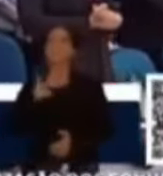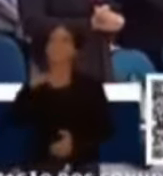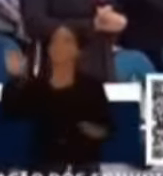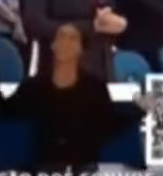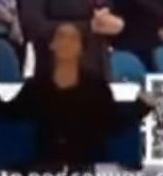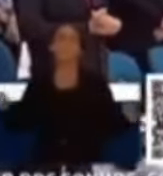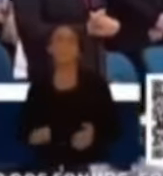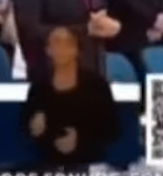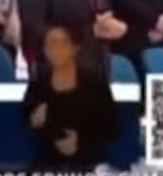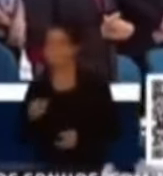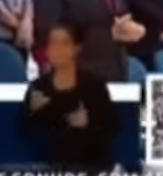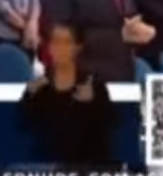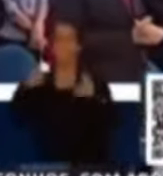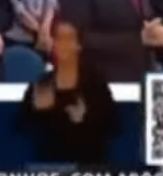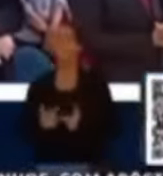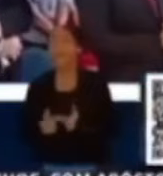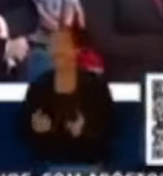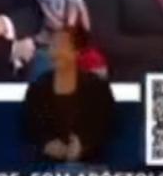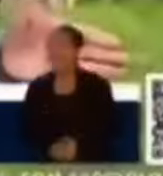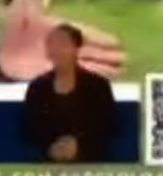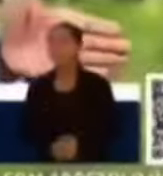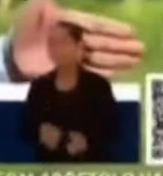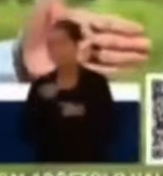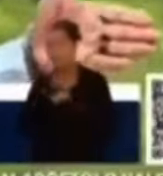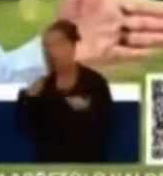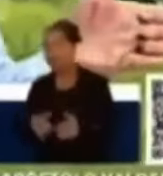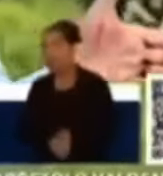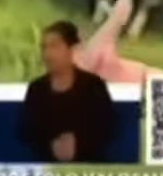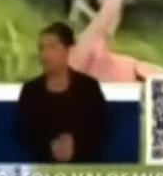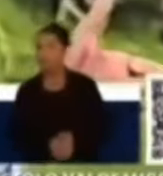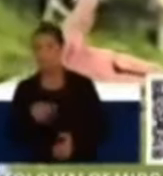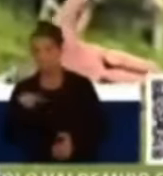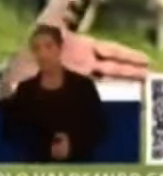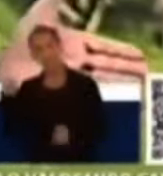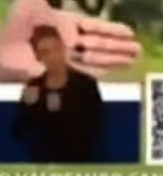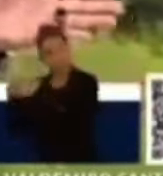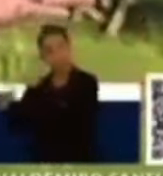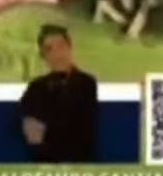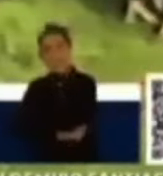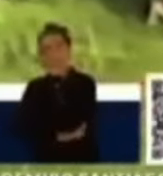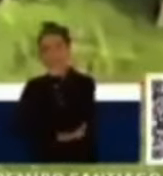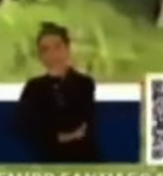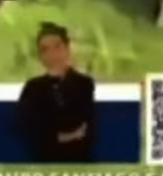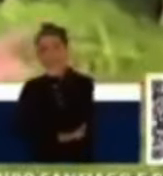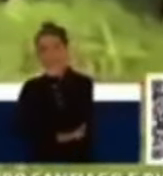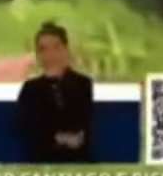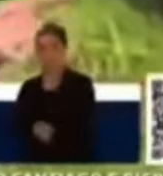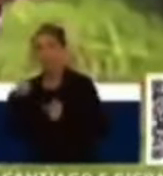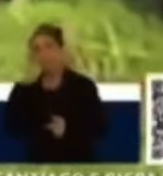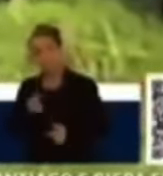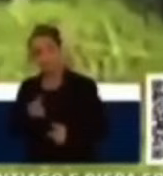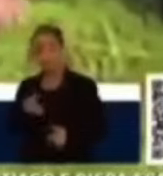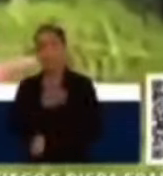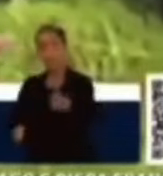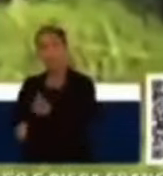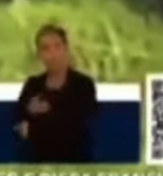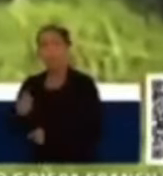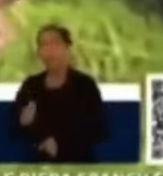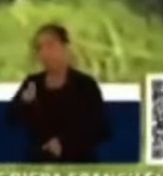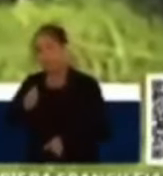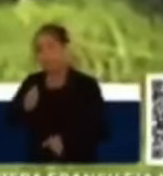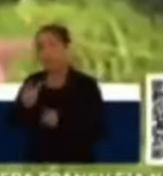Por quê? Porque é avisado. Vai atrás. O sujeito vê uma obra dessas, que já sobreviveu,